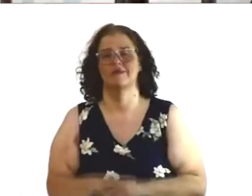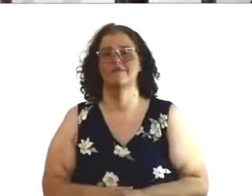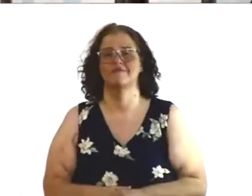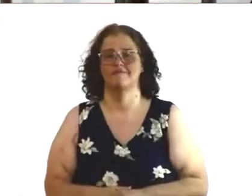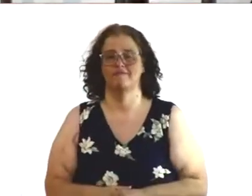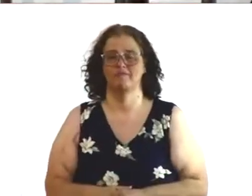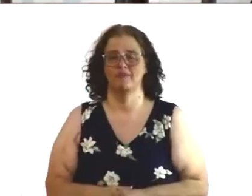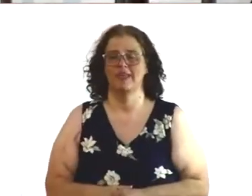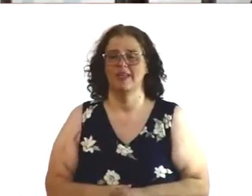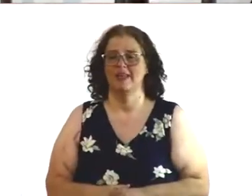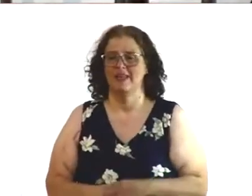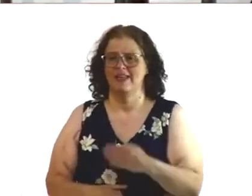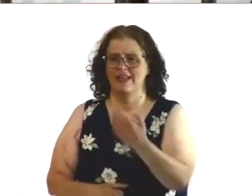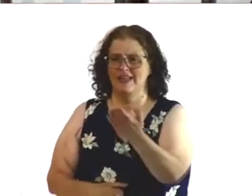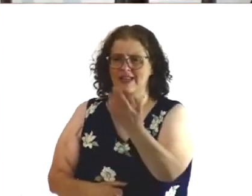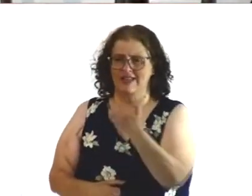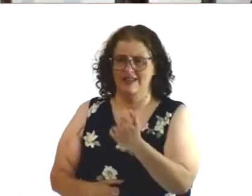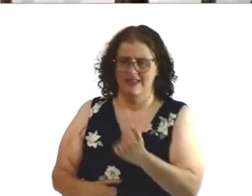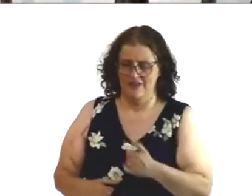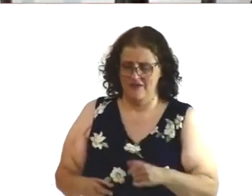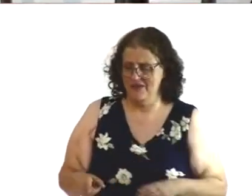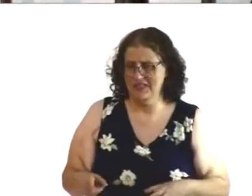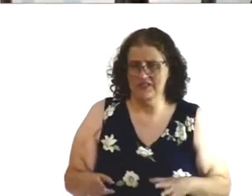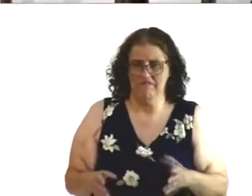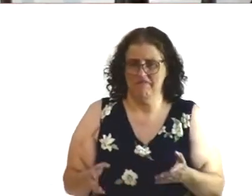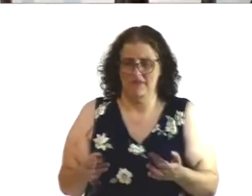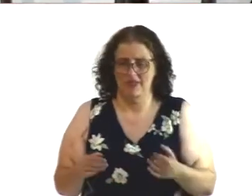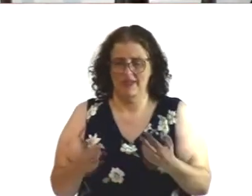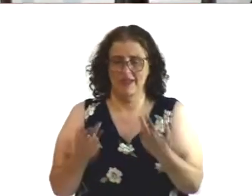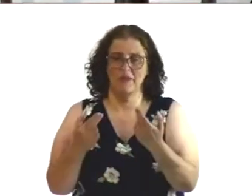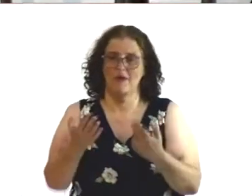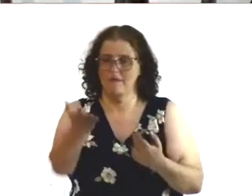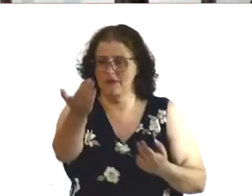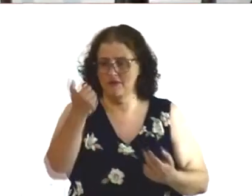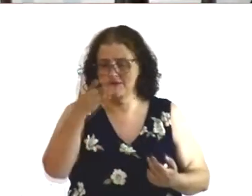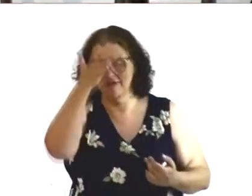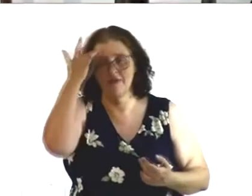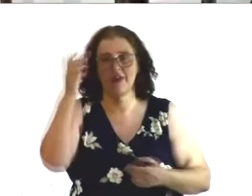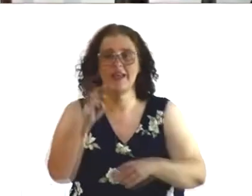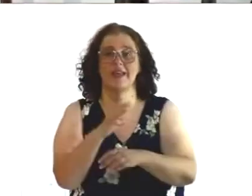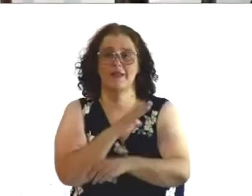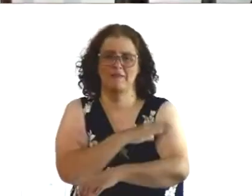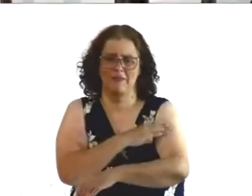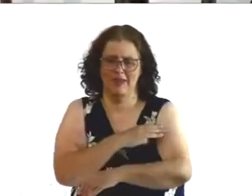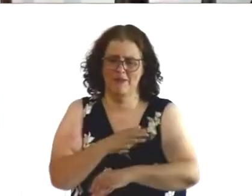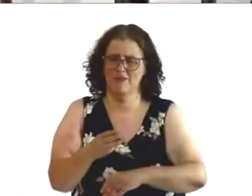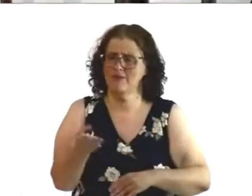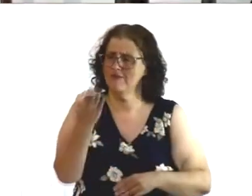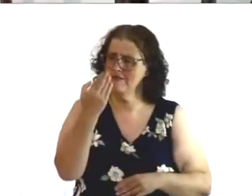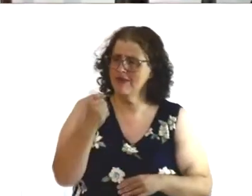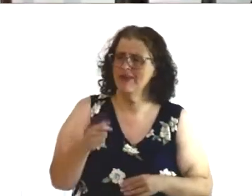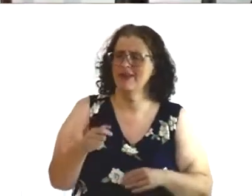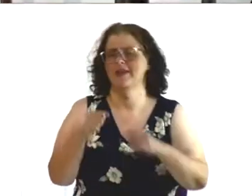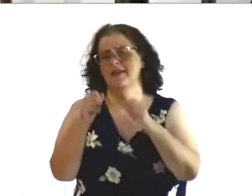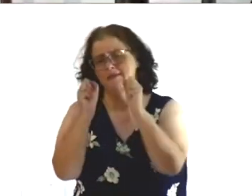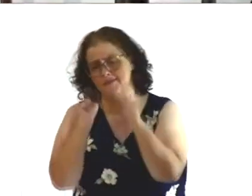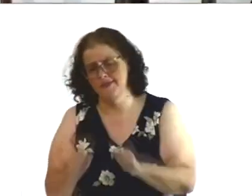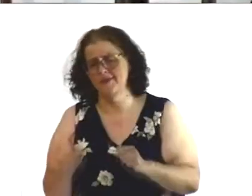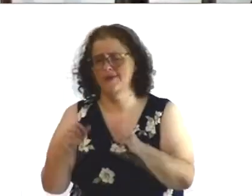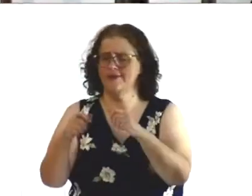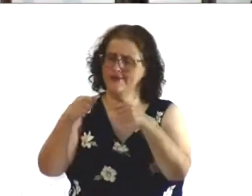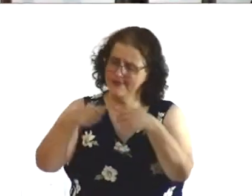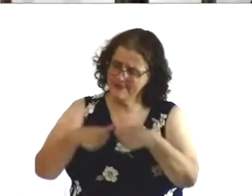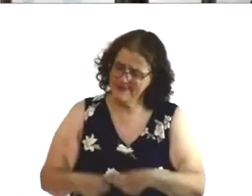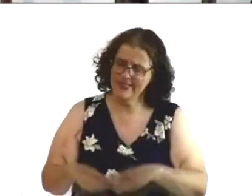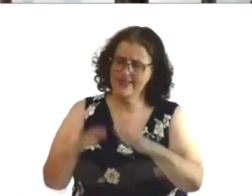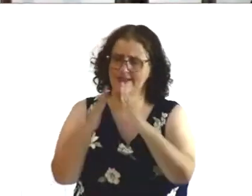cristão, fazer parte de um hall de membros sem verdadeiramente professar o seu governo. É uma